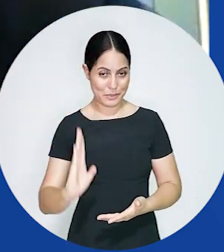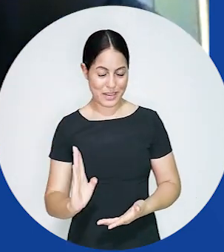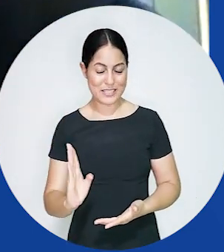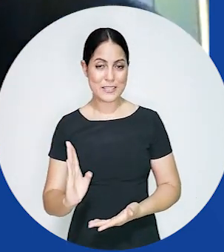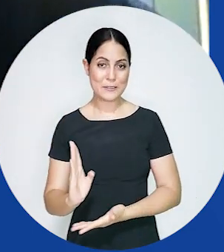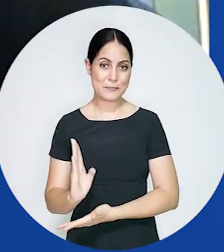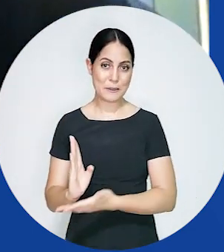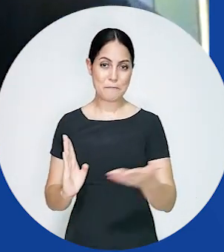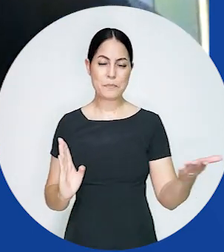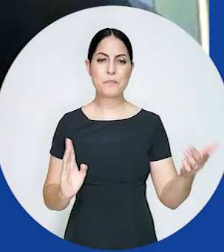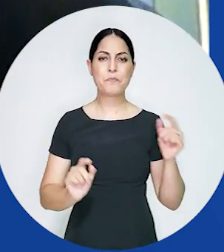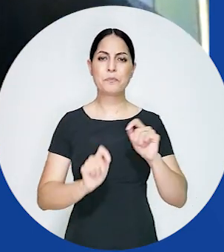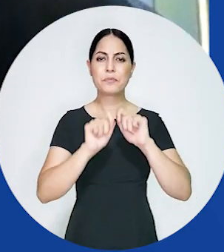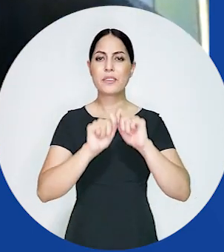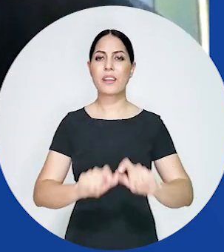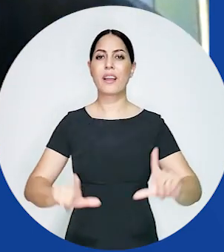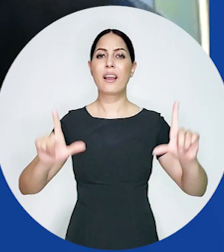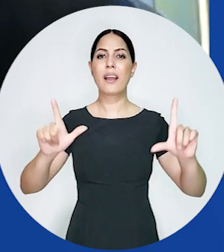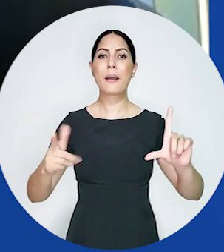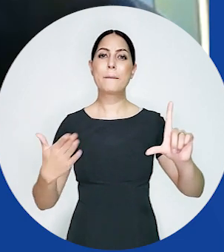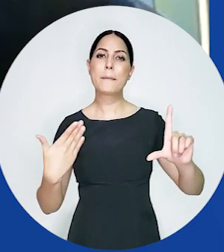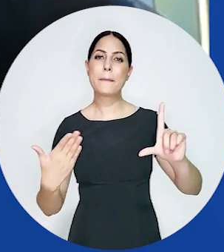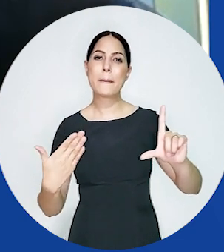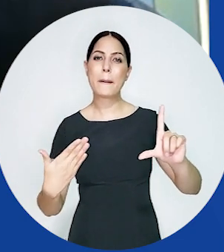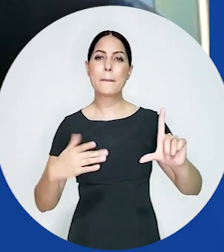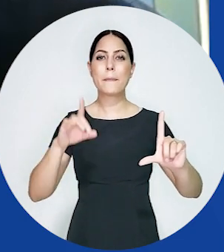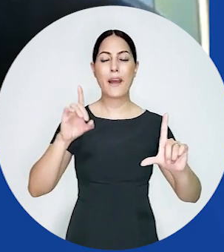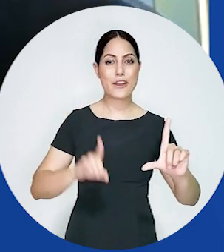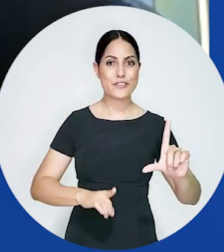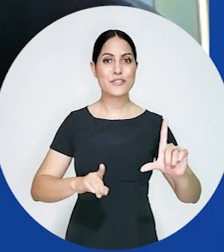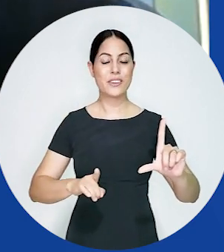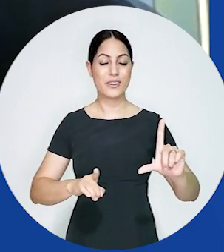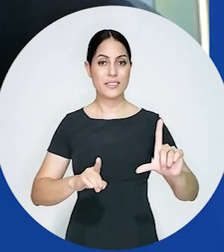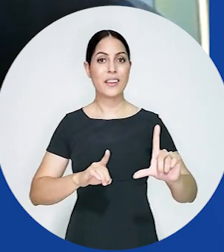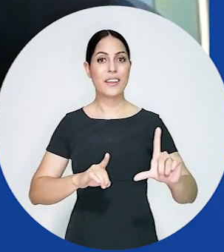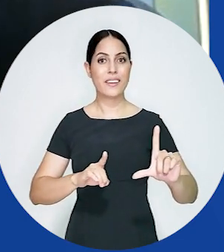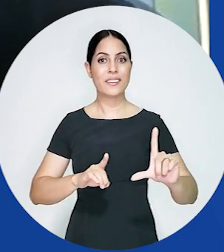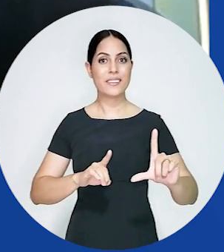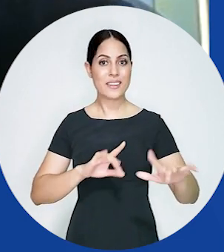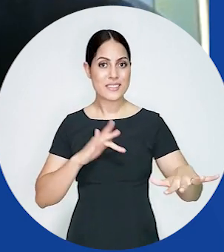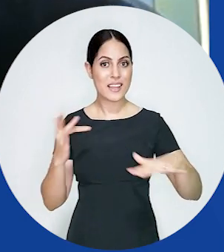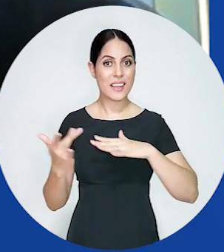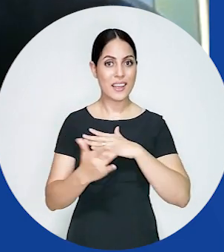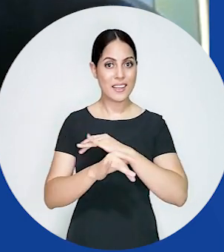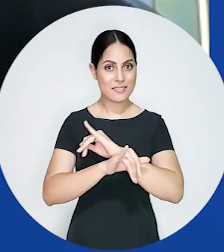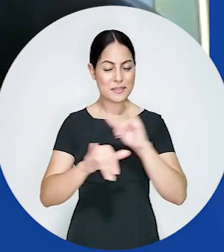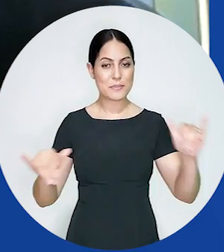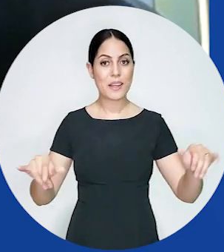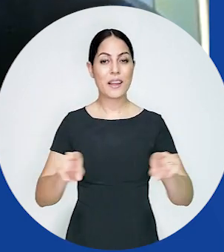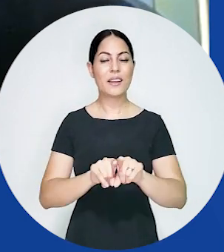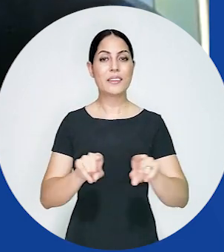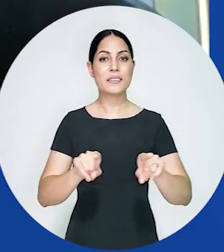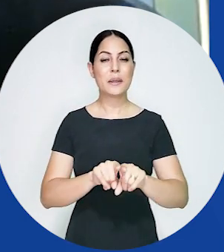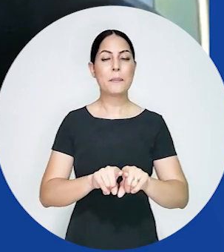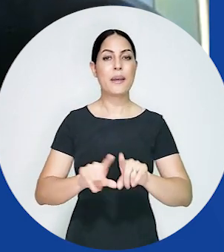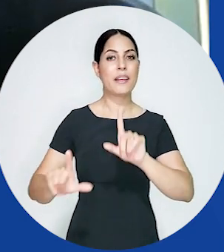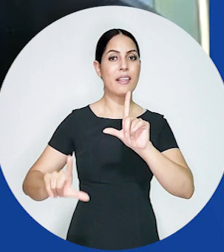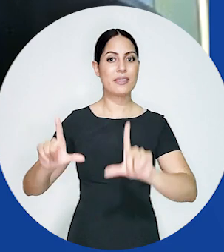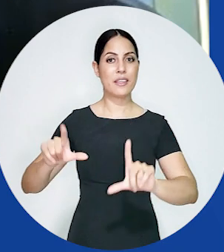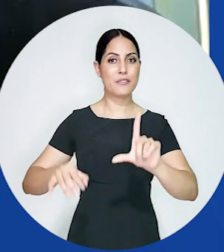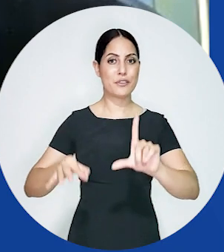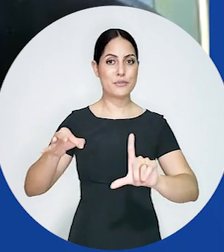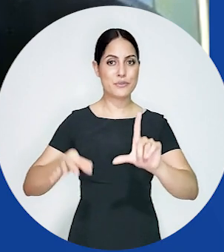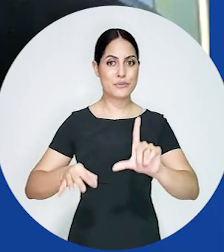pessoalmente, para nós da Ordem dos Advogados do Brasil. Esse nosso programa, Papo em Ordem, que é transmitido nas nossas